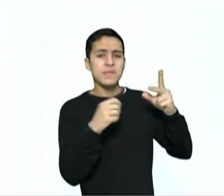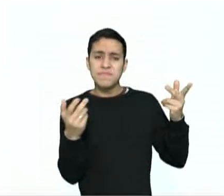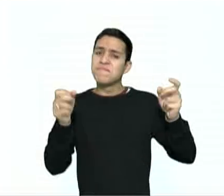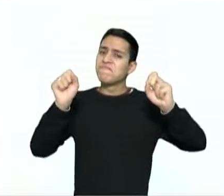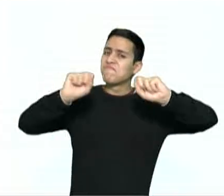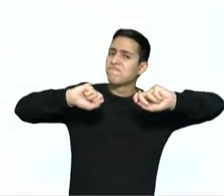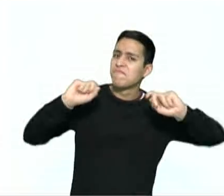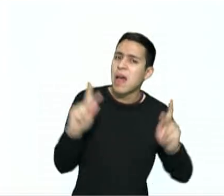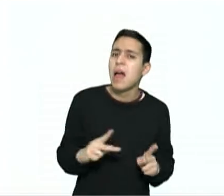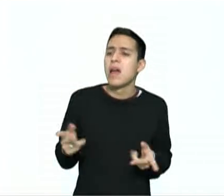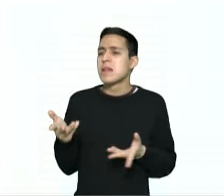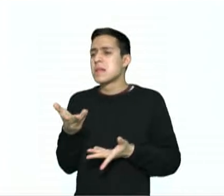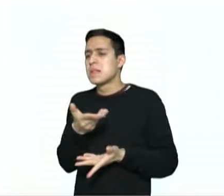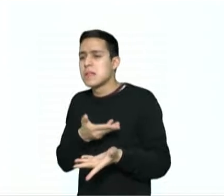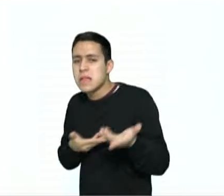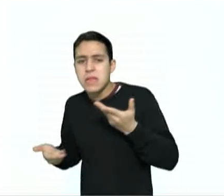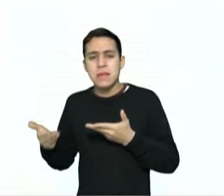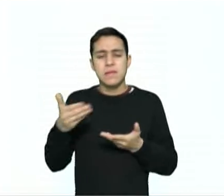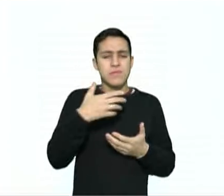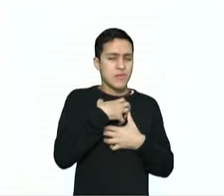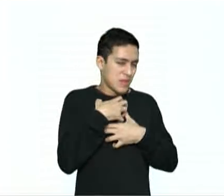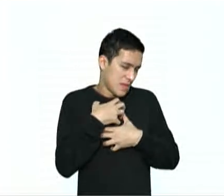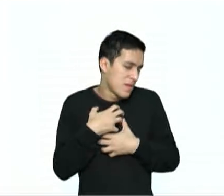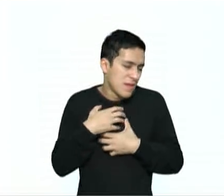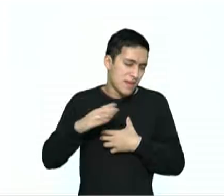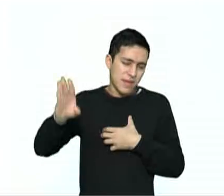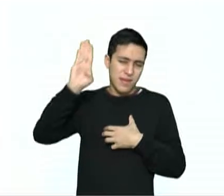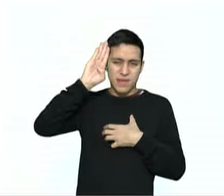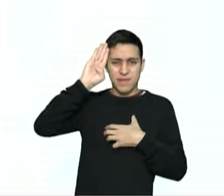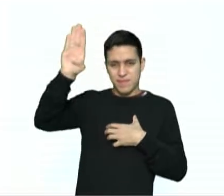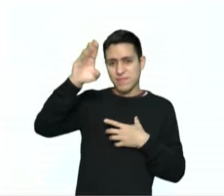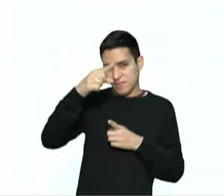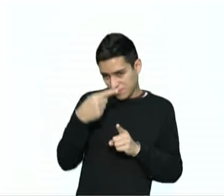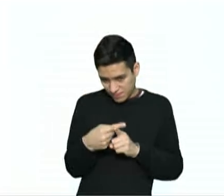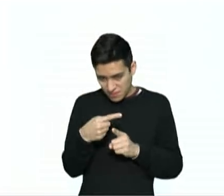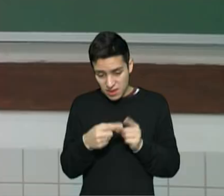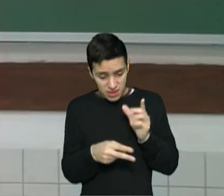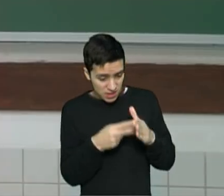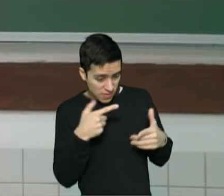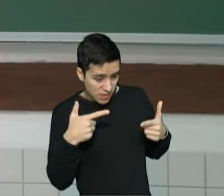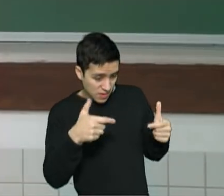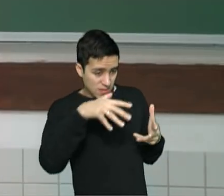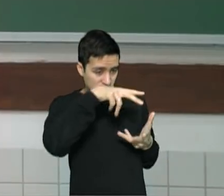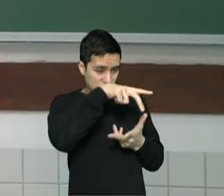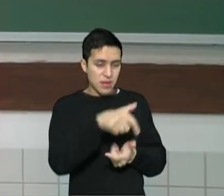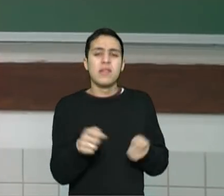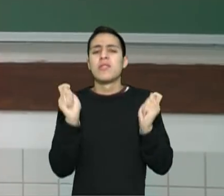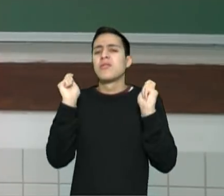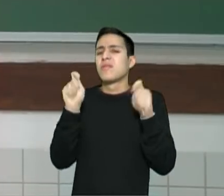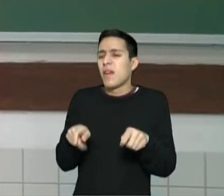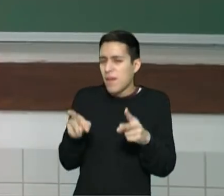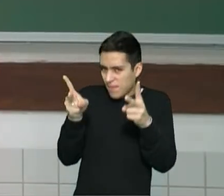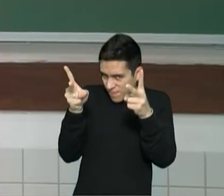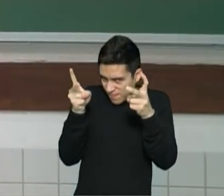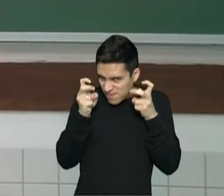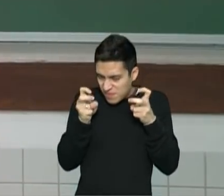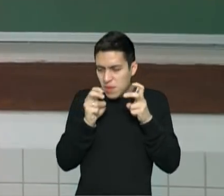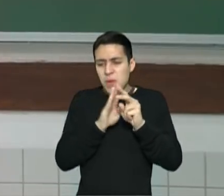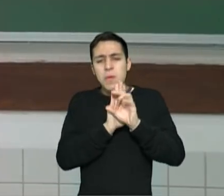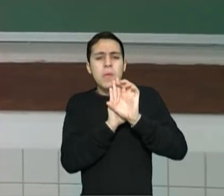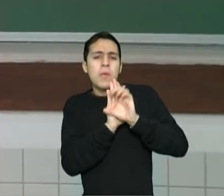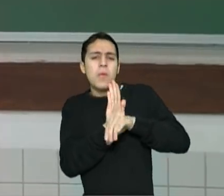então uma conversação, uma harmonização, principalmente porque pós Segunda Guerra Mundial a gente já percebe também essa conotação